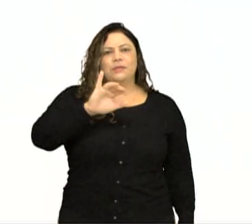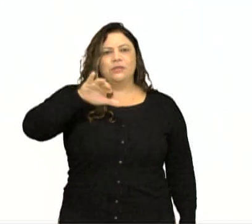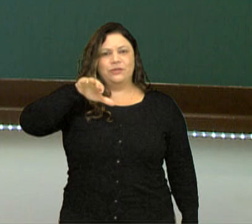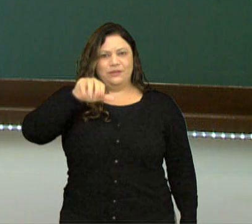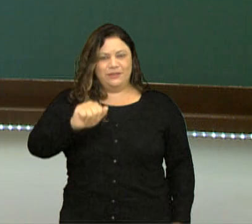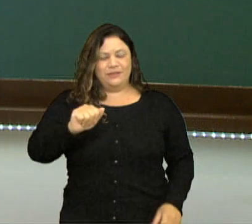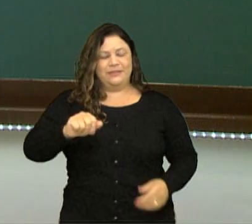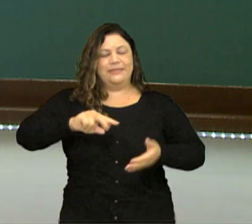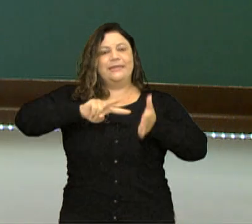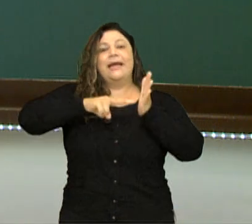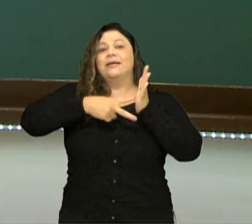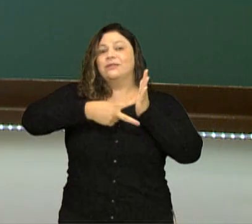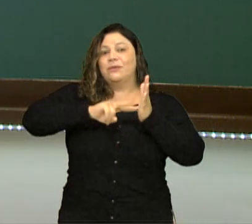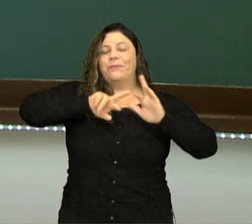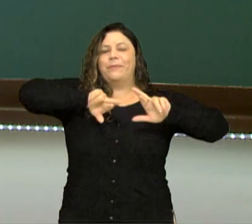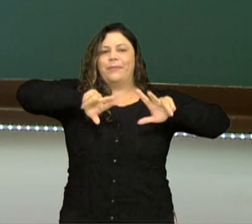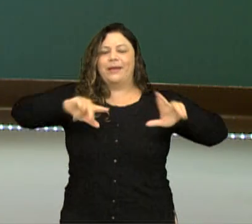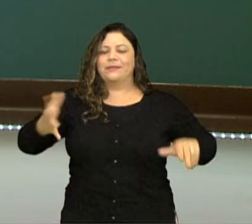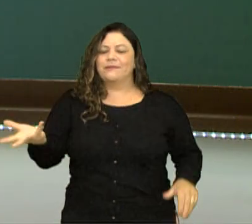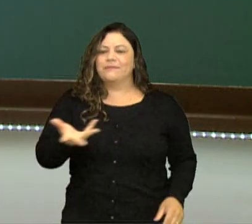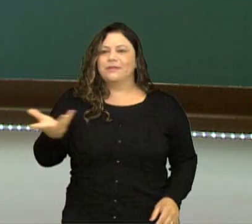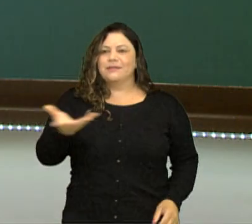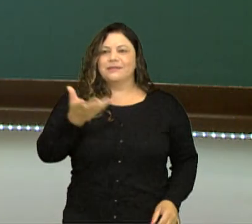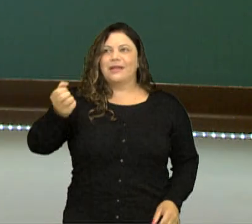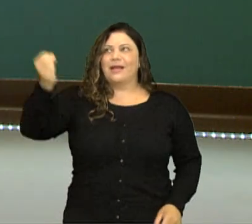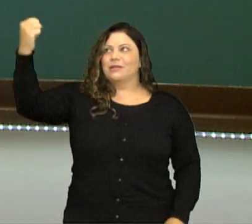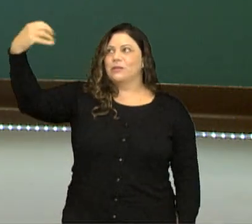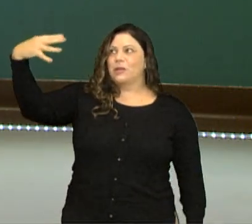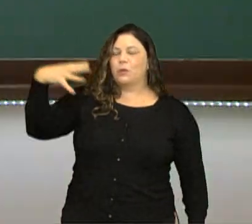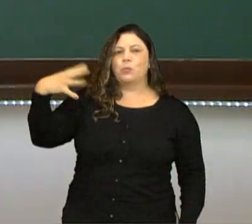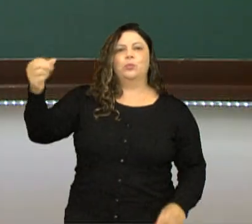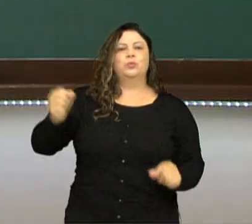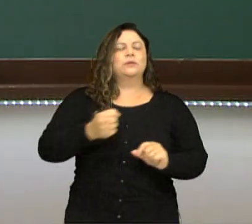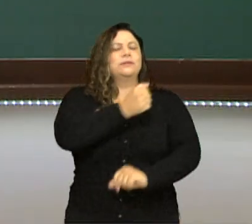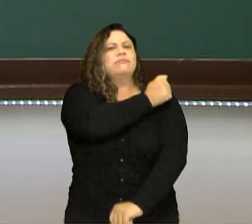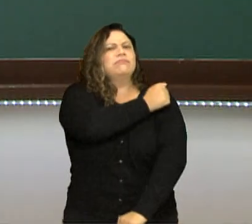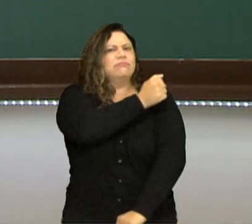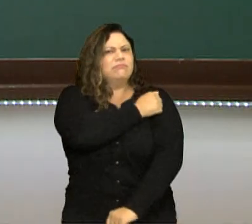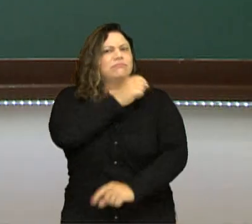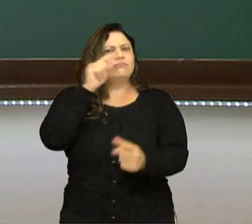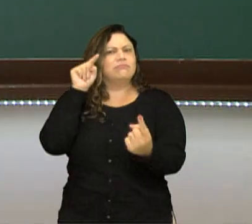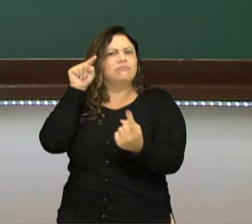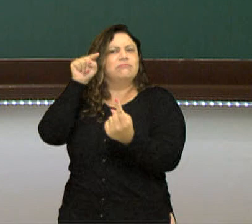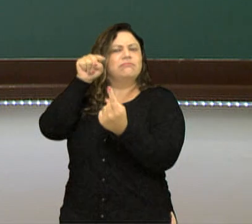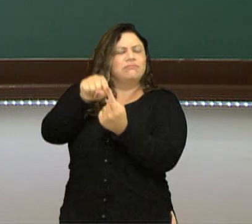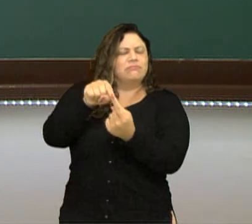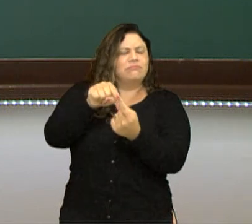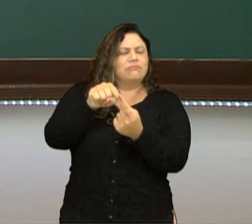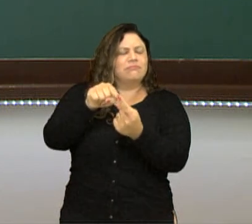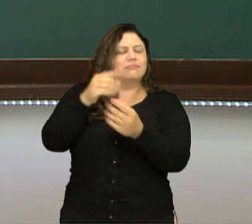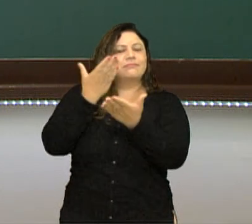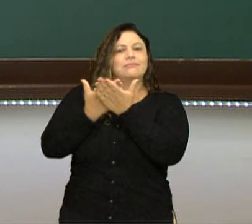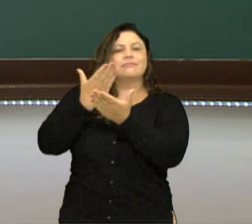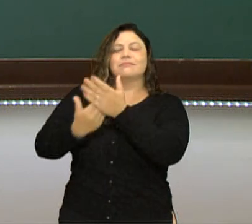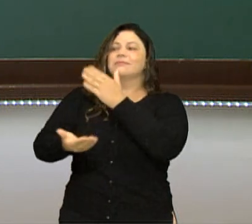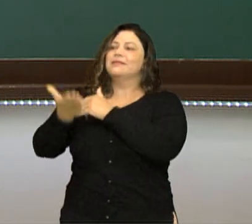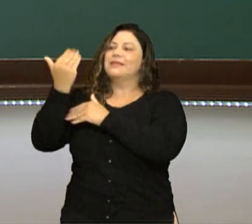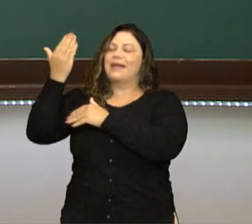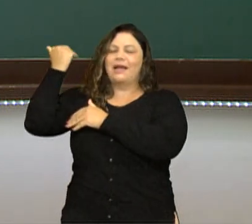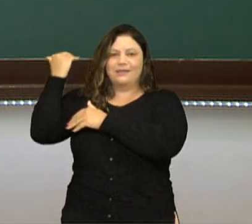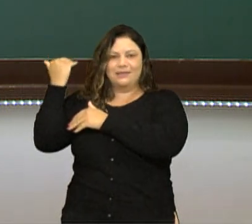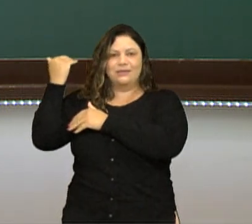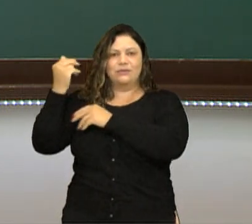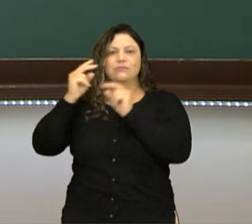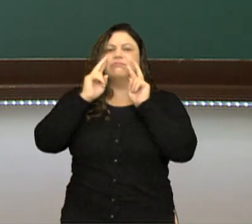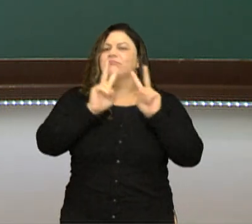velocidade da luz. Caro estudante, vale destacar que nas aulas anteriores nós vimos